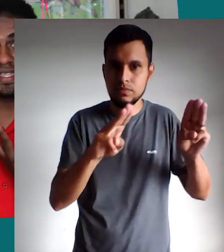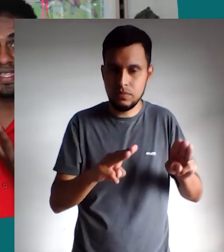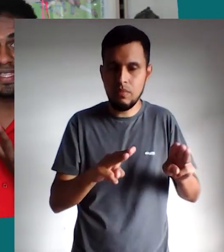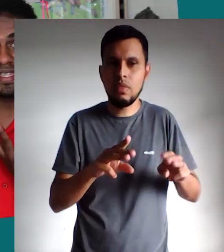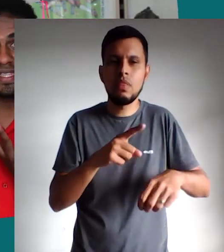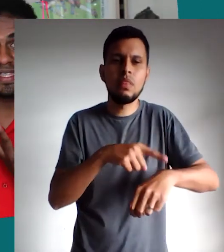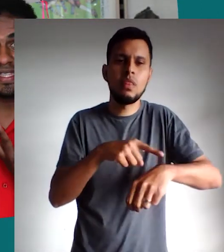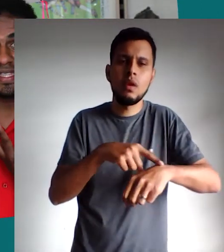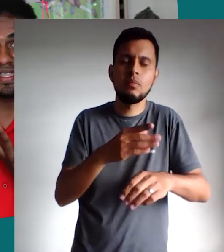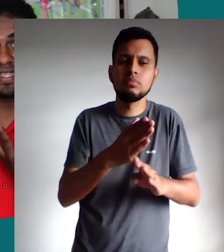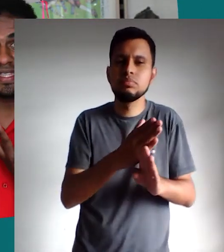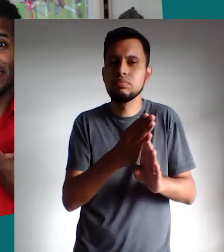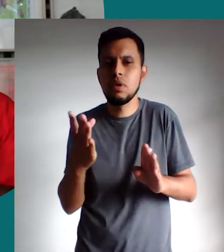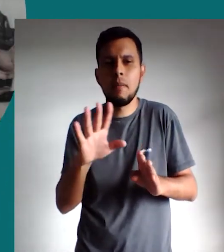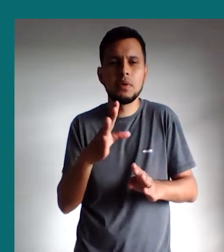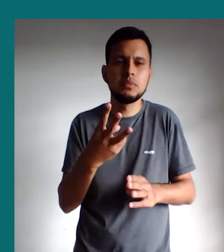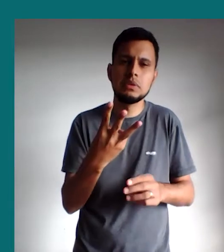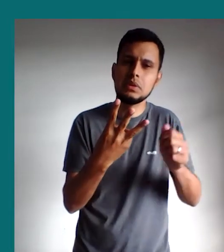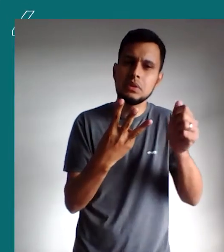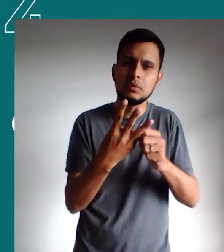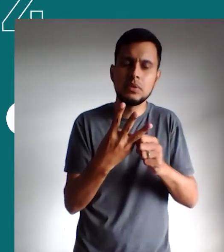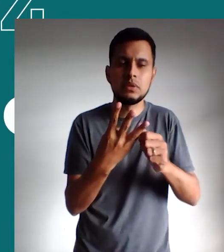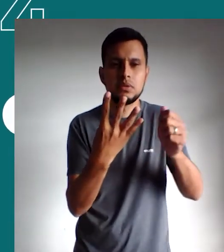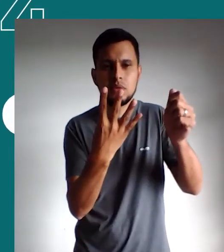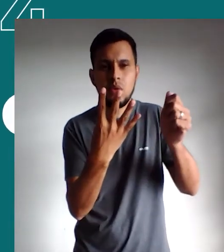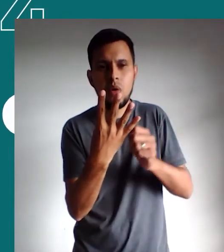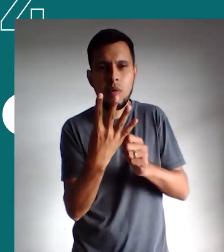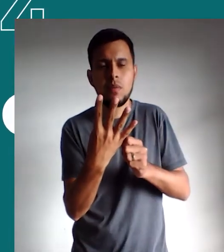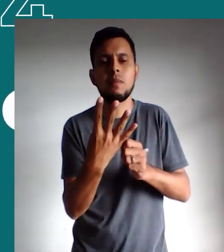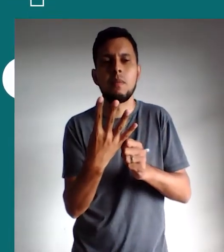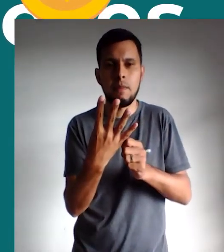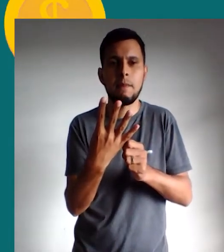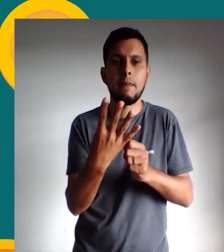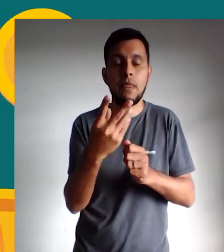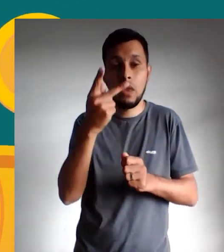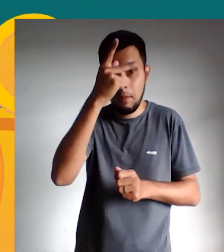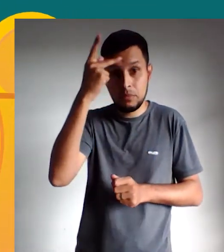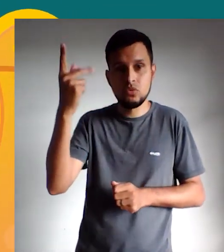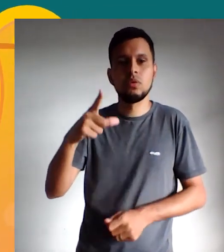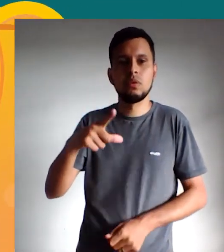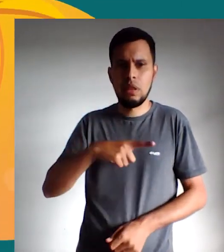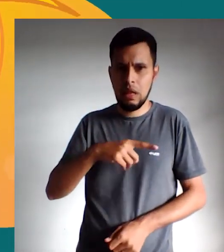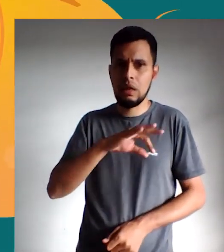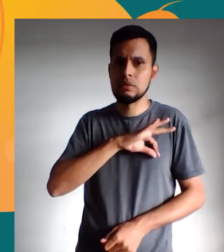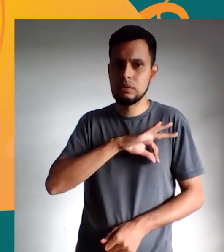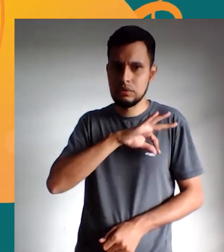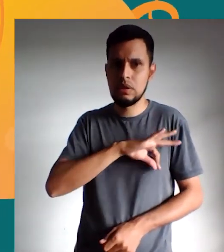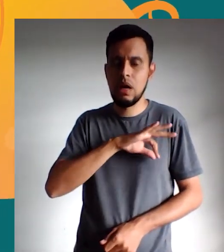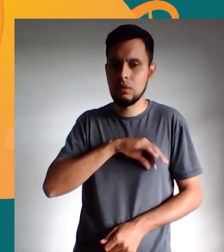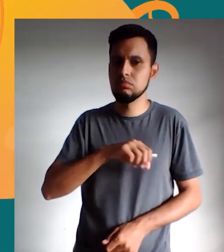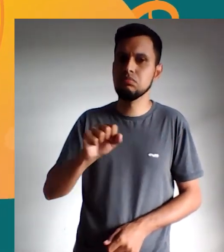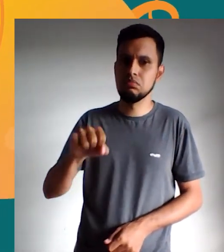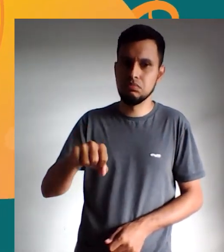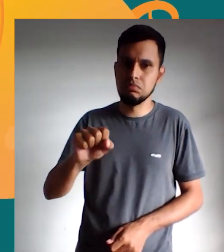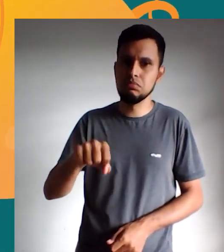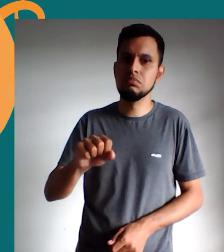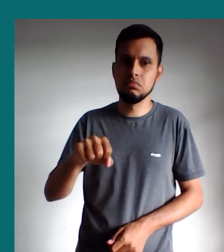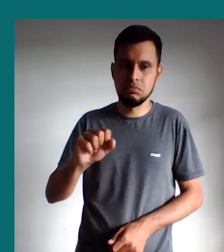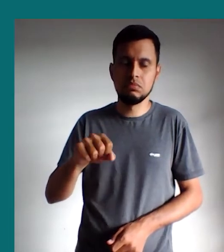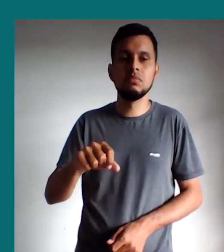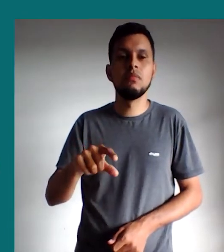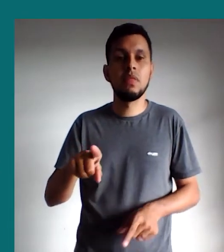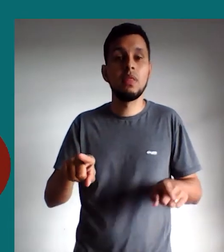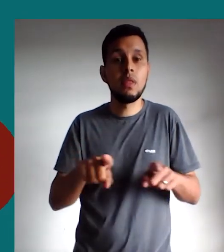tempo determinado, geralmente de 3 meses a 4 meses. Essas pessoas elas são remuneradas e